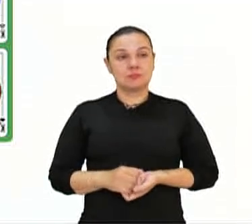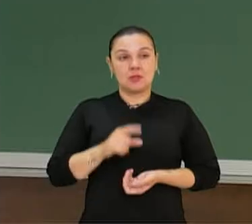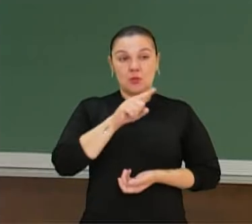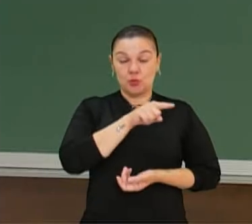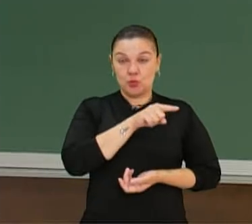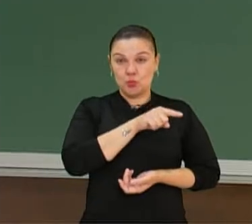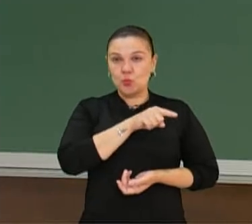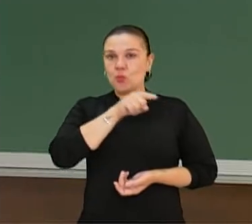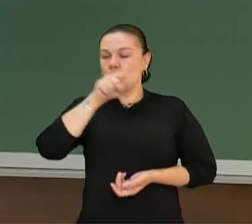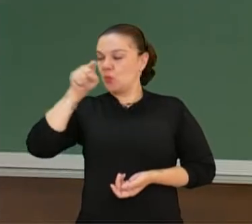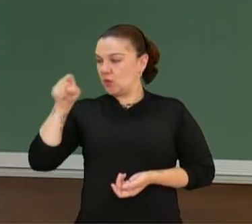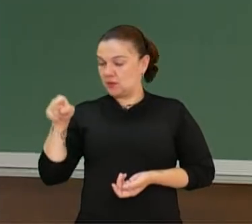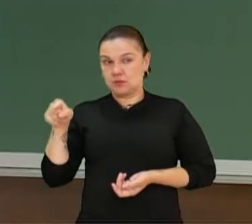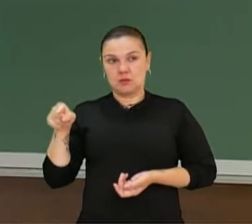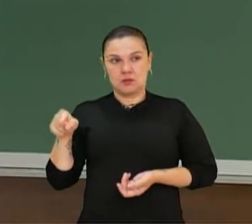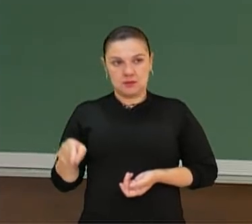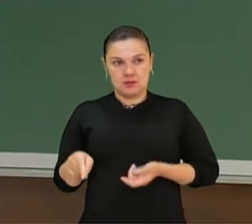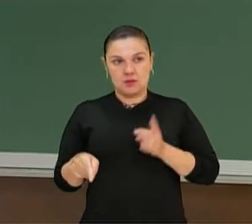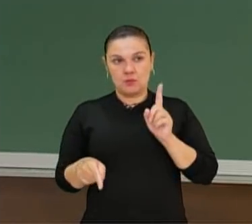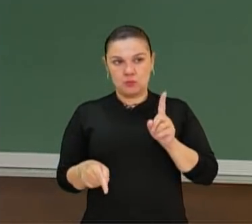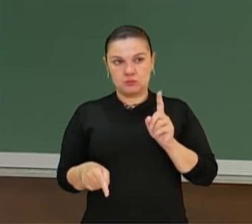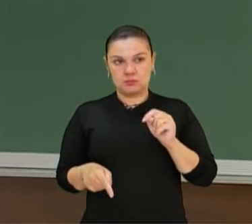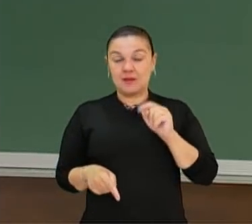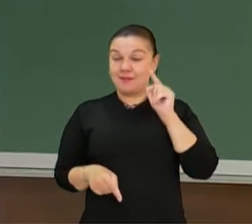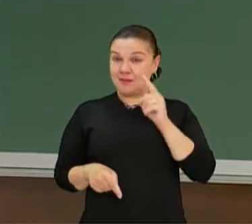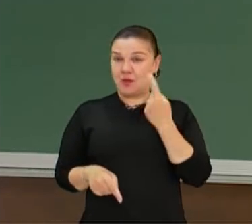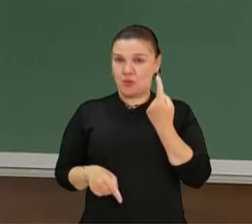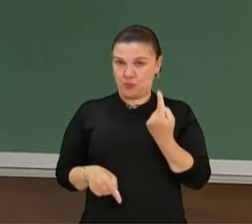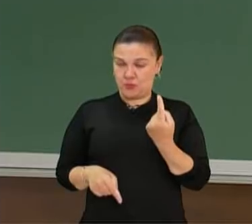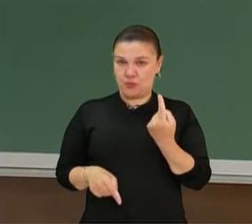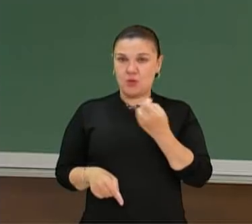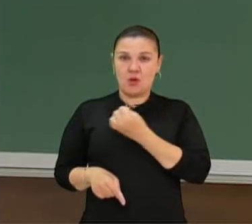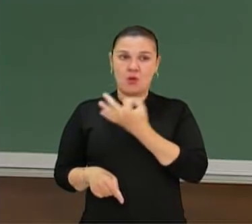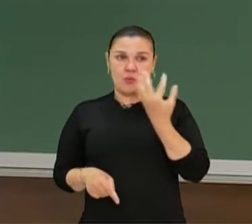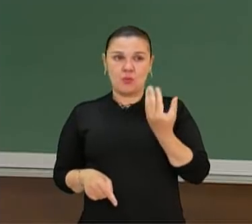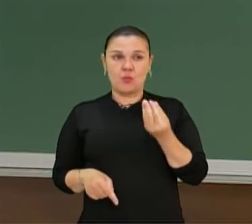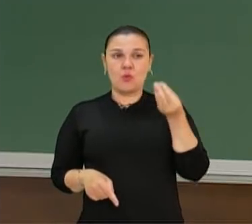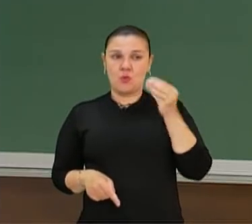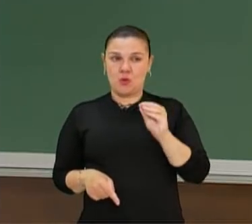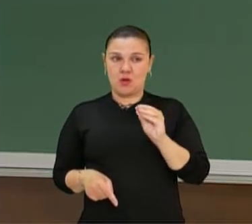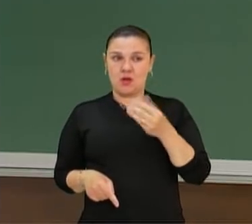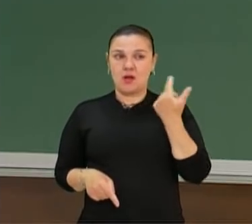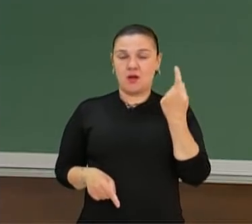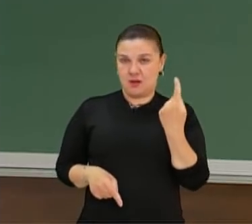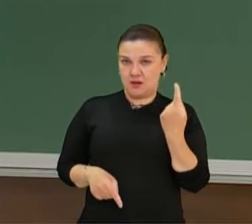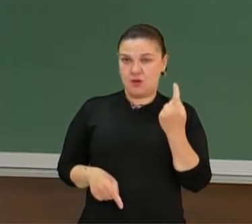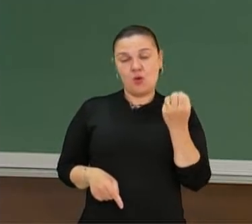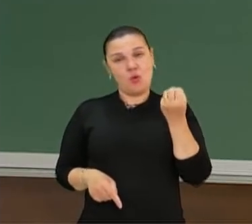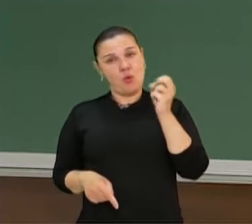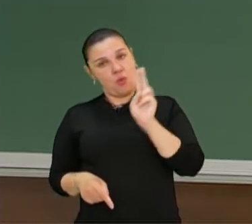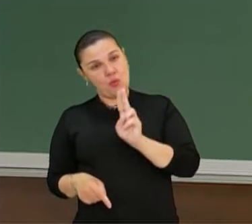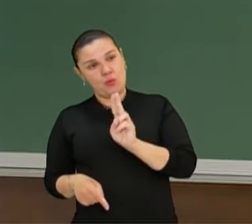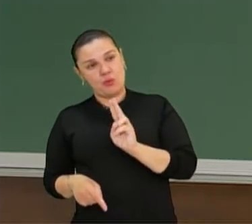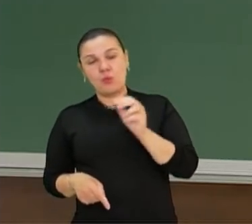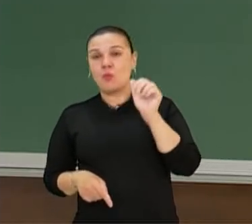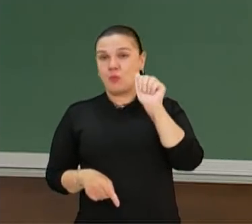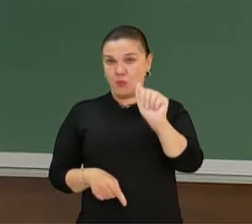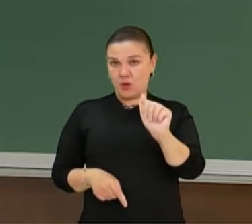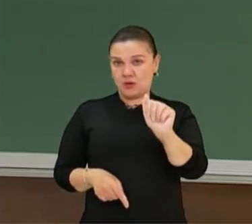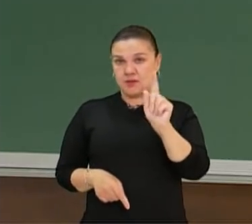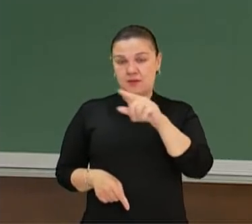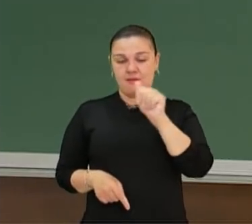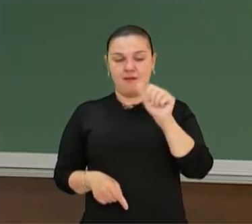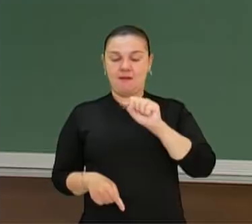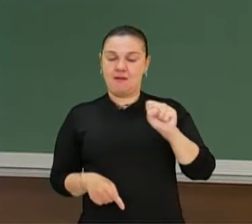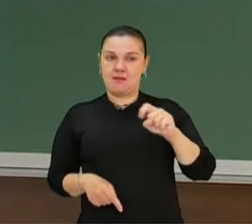1 até... Aqui tá 1. Tem alguns baralhos que é o as, é a letra A, tá? Que tem valor de 1,